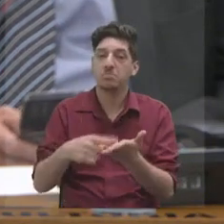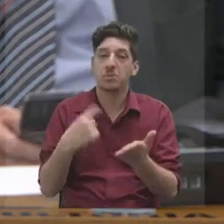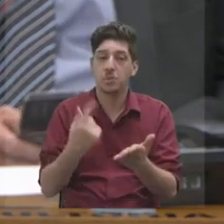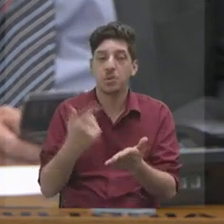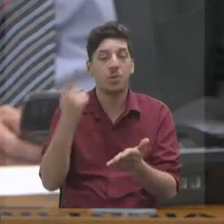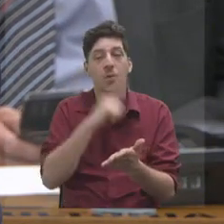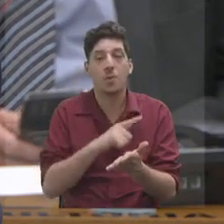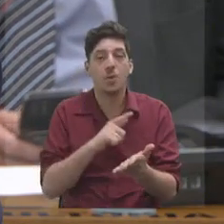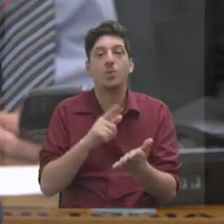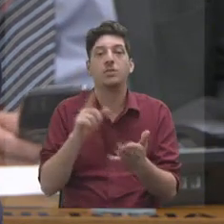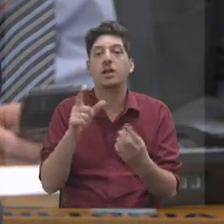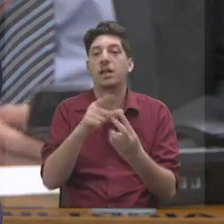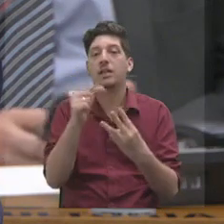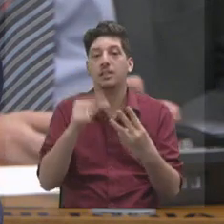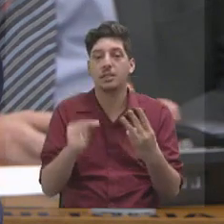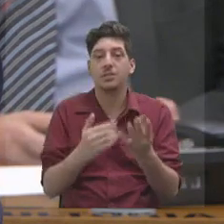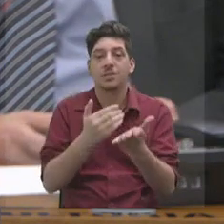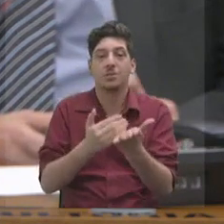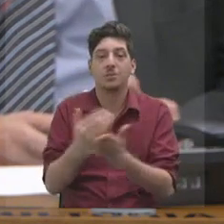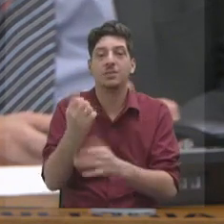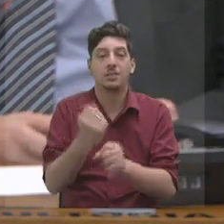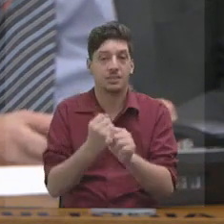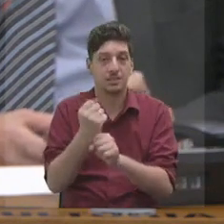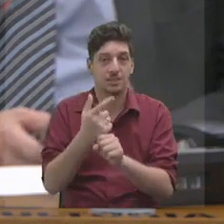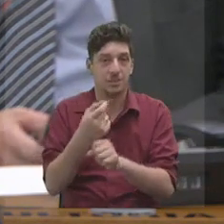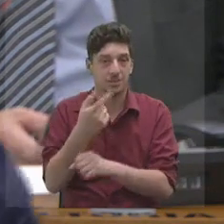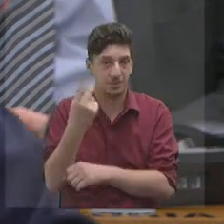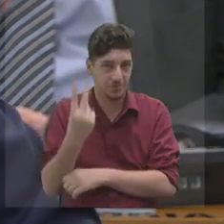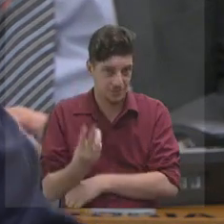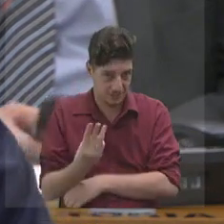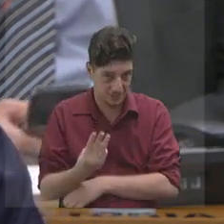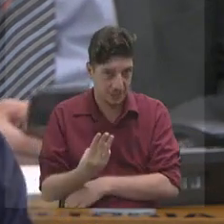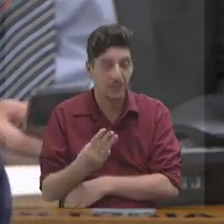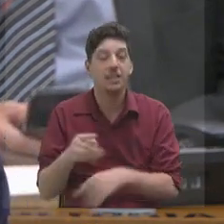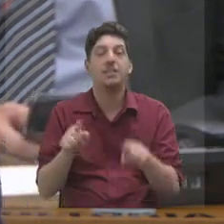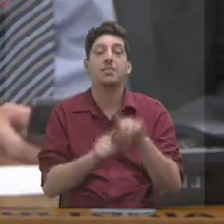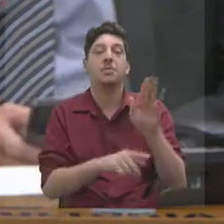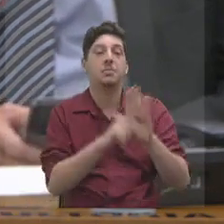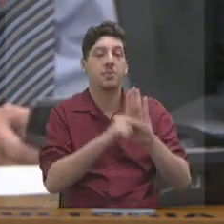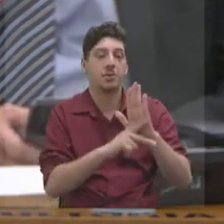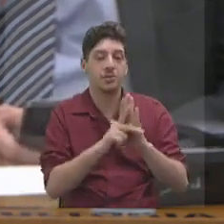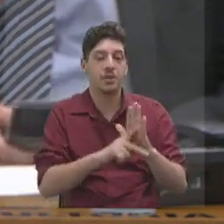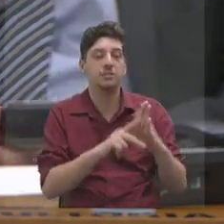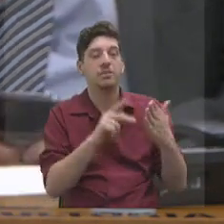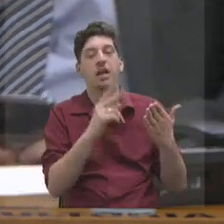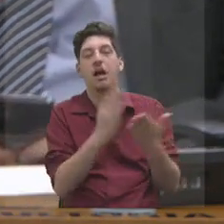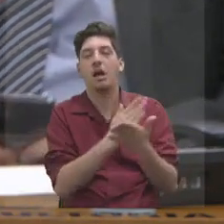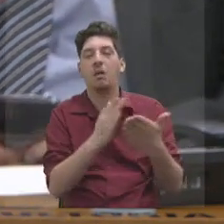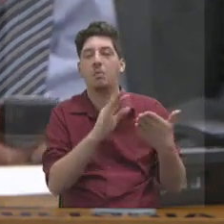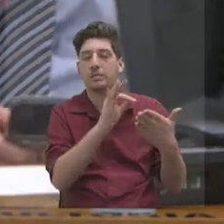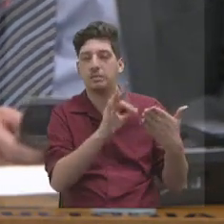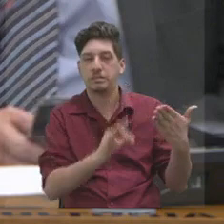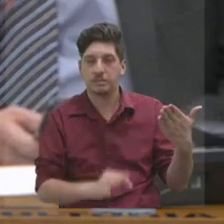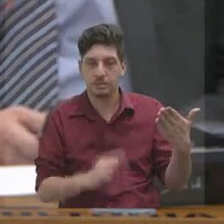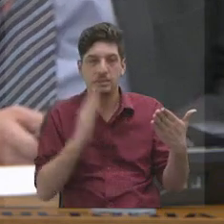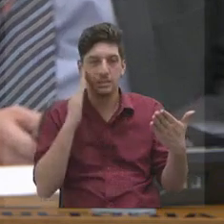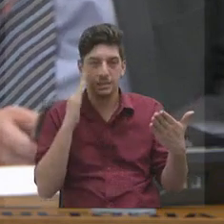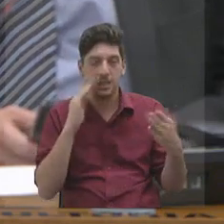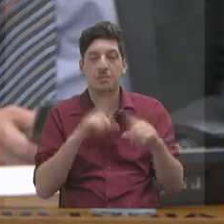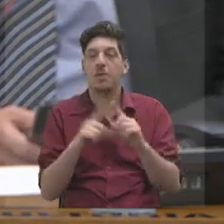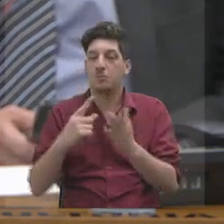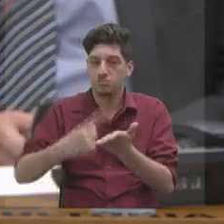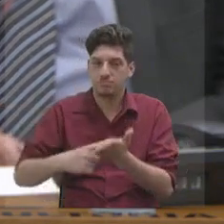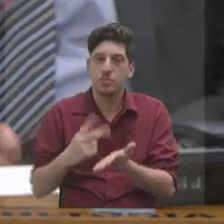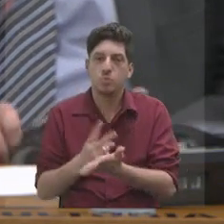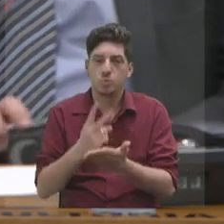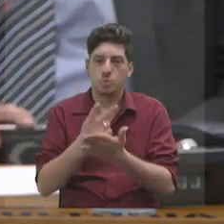é licitar e iniciar ainda esse ano é o projeto tá passando por revisão Então mas o compromisso permanece da gente